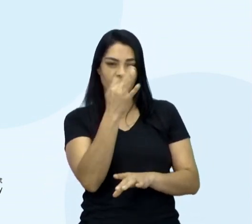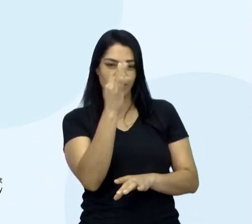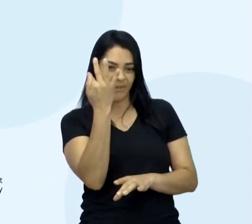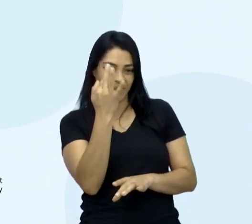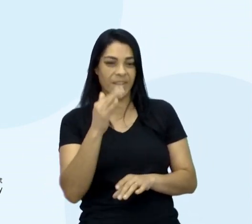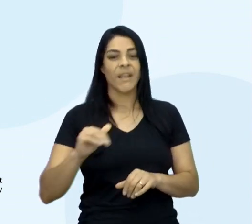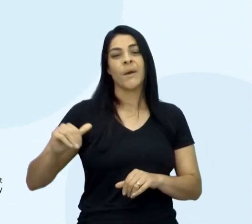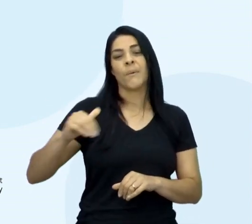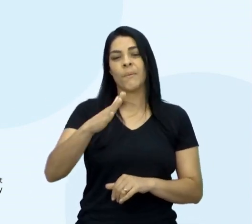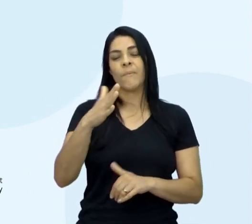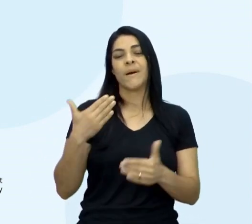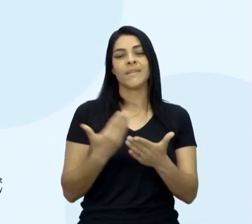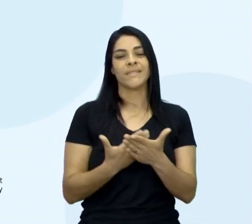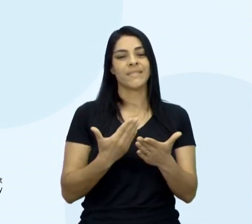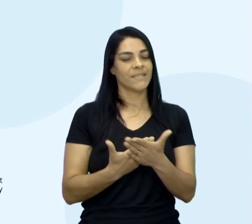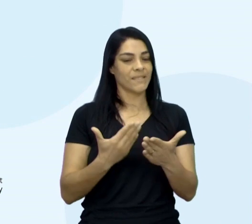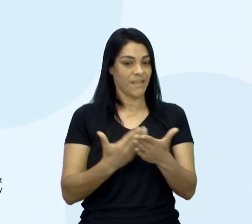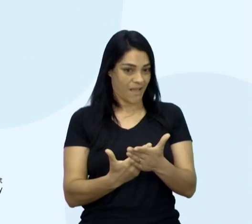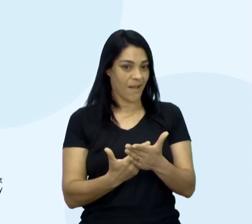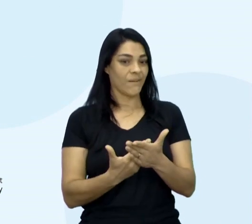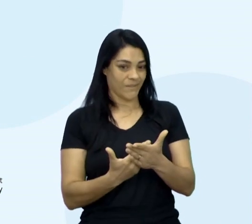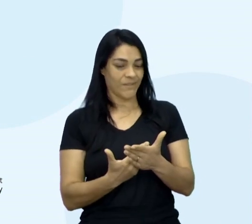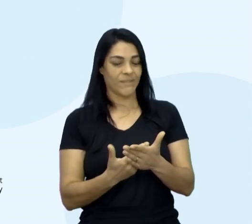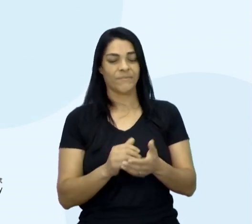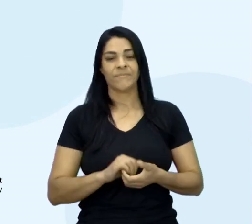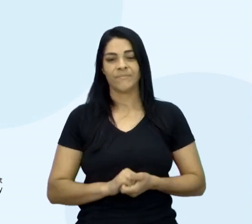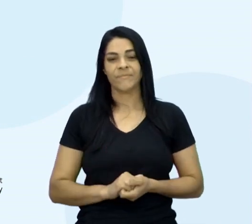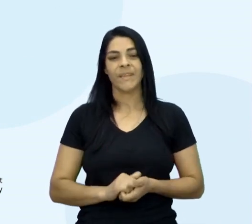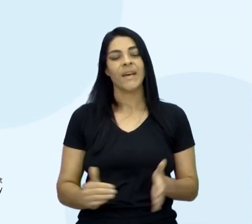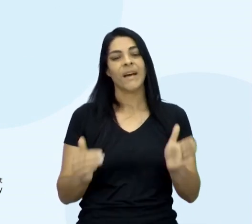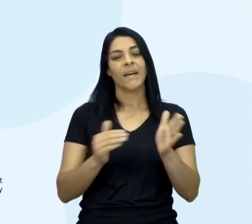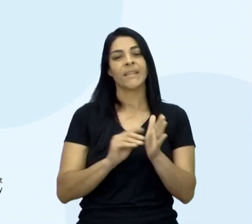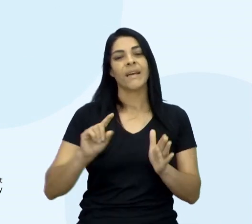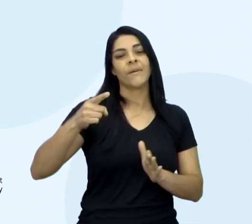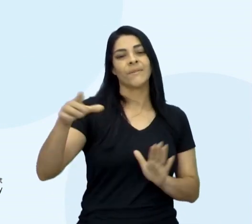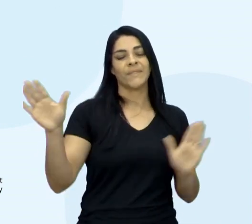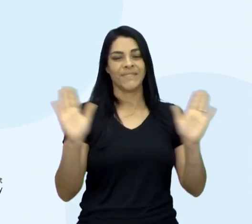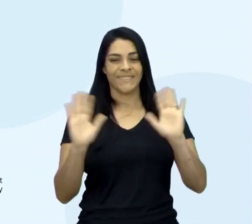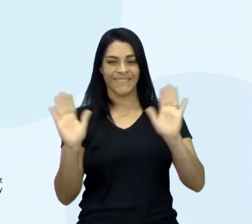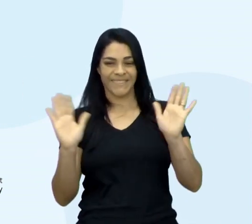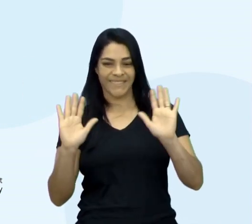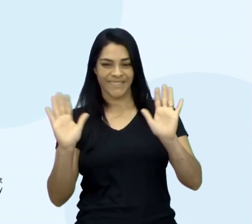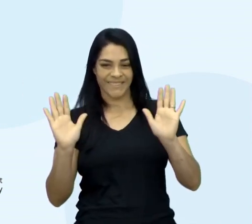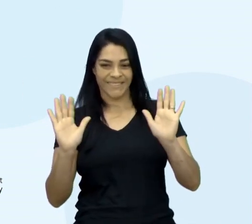com mais aulas aqui, desses aprofundamentos. Até a próxima, pessoal!